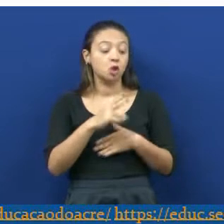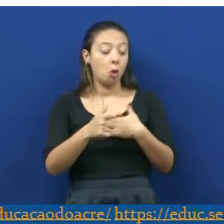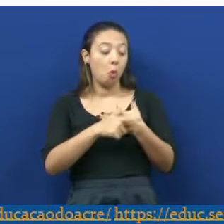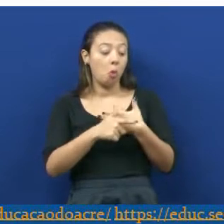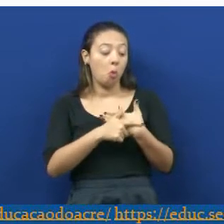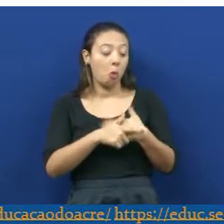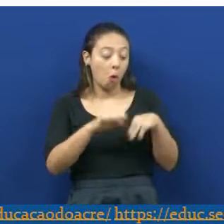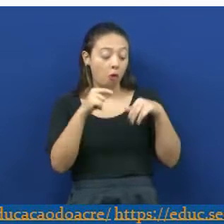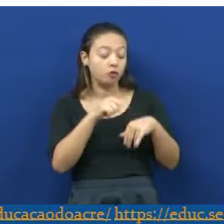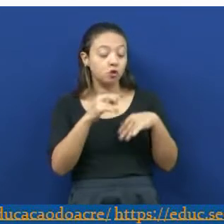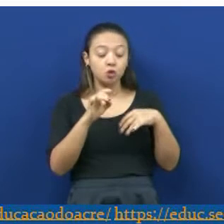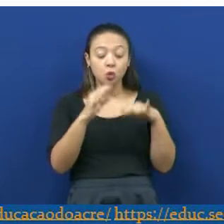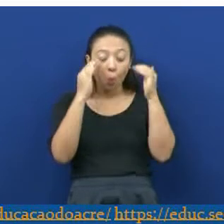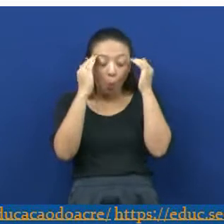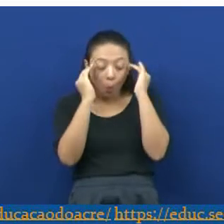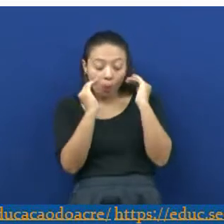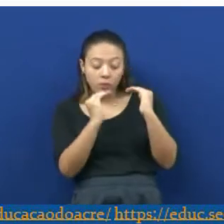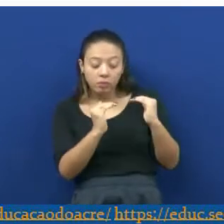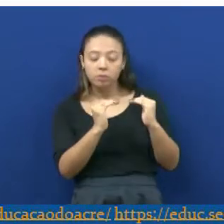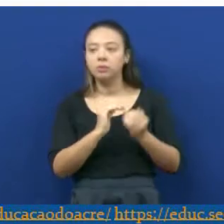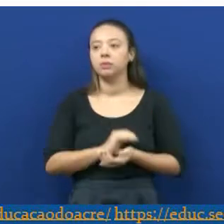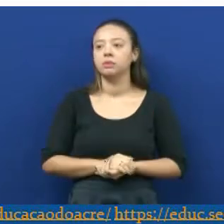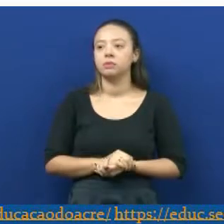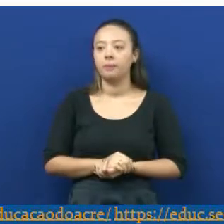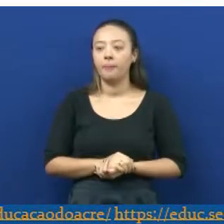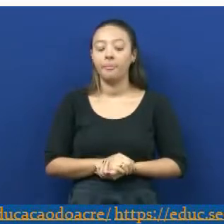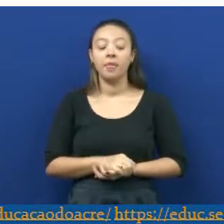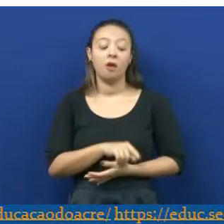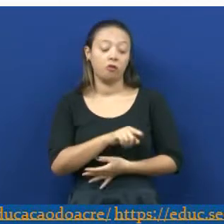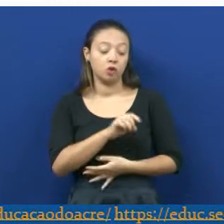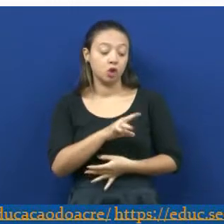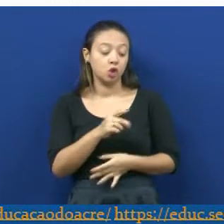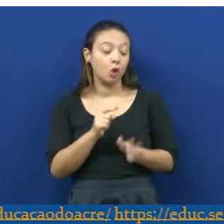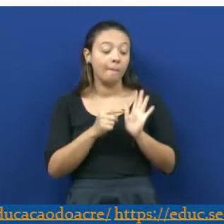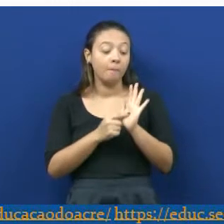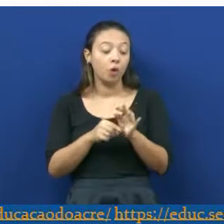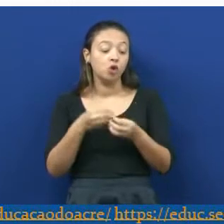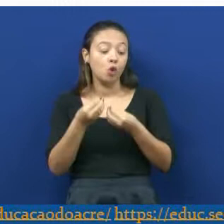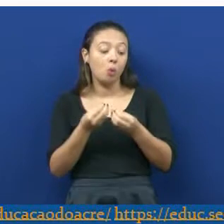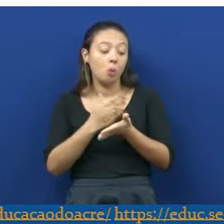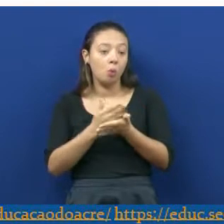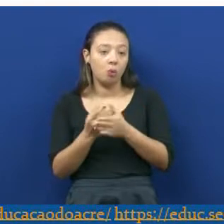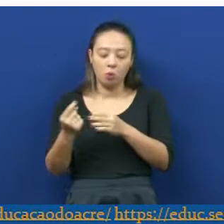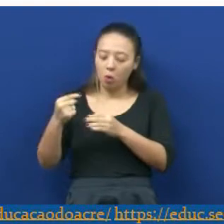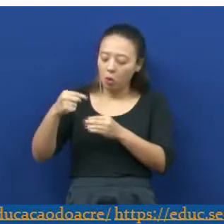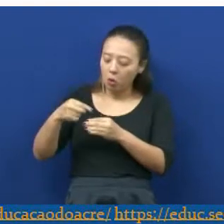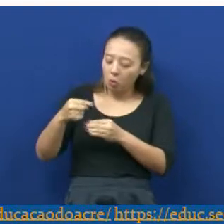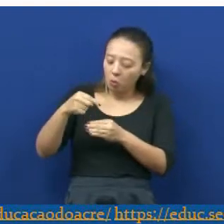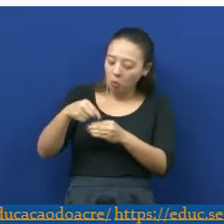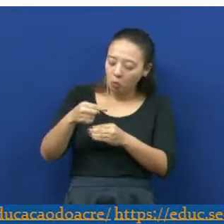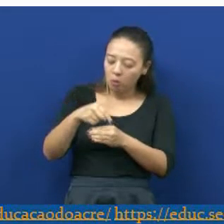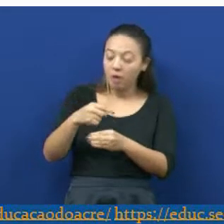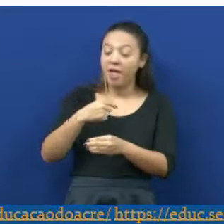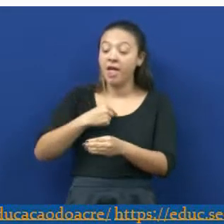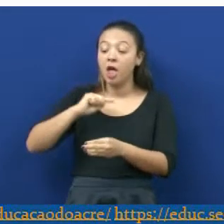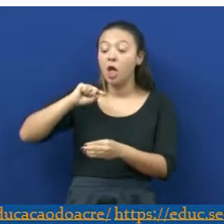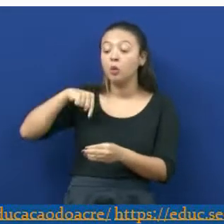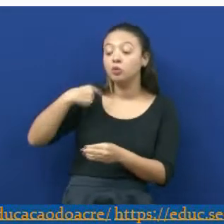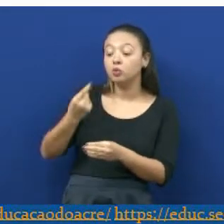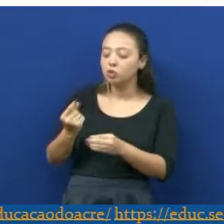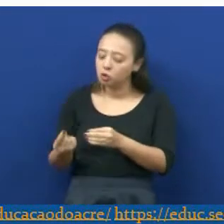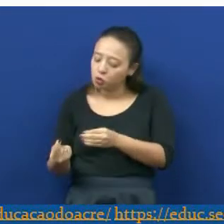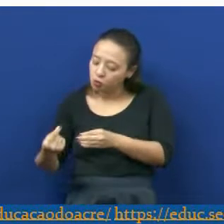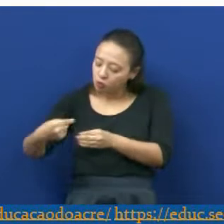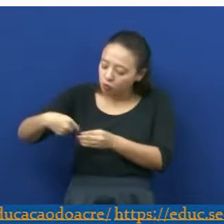subalterno, indo adiante. Vai só mostrando o caminho, vai fazendo o trabalho obscuro e ínfimo. Eu é que prendo, ligo,